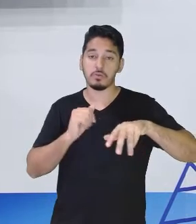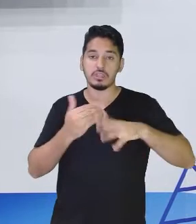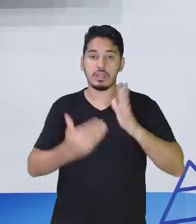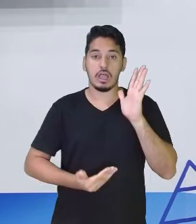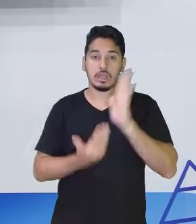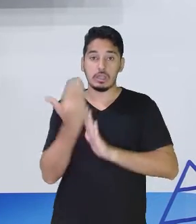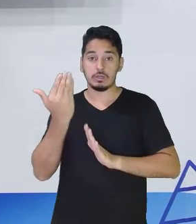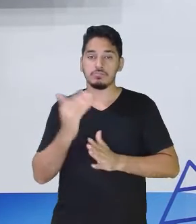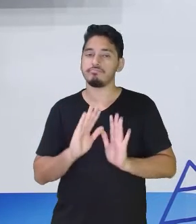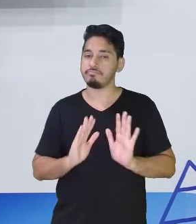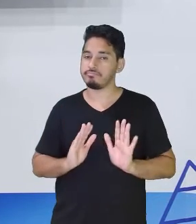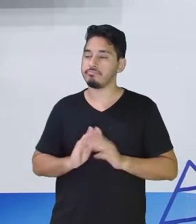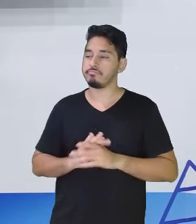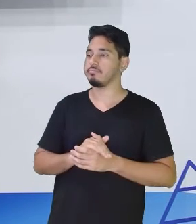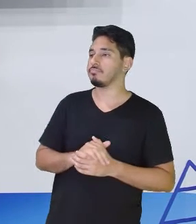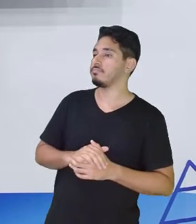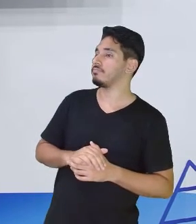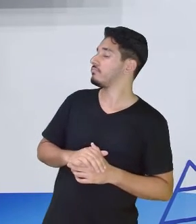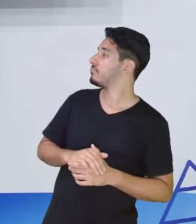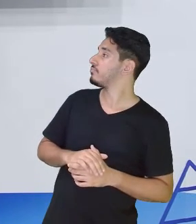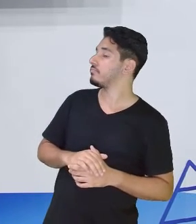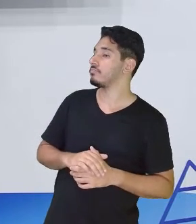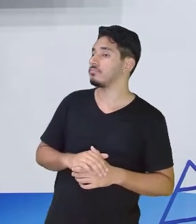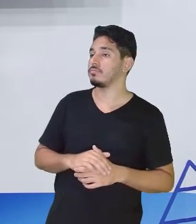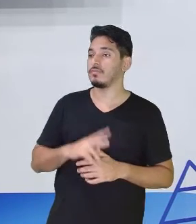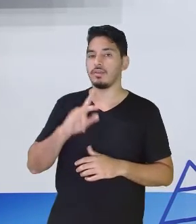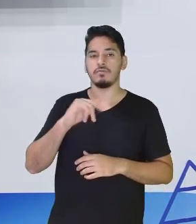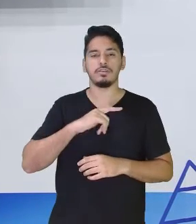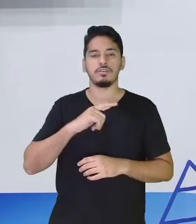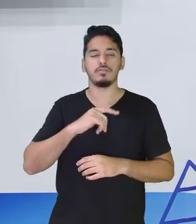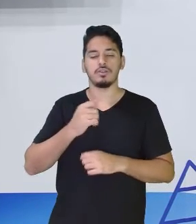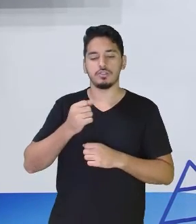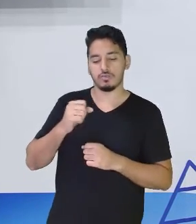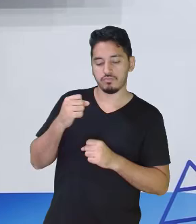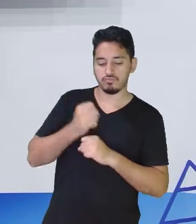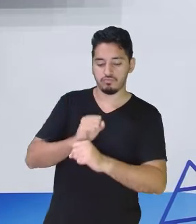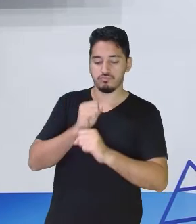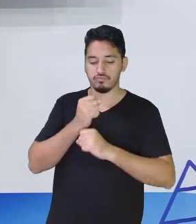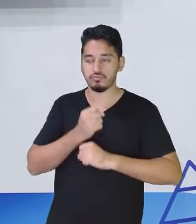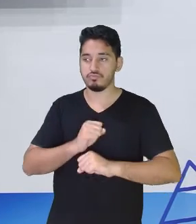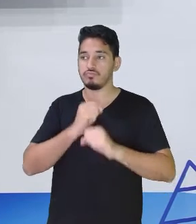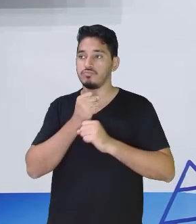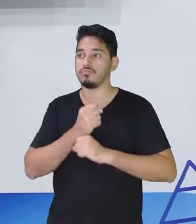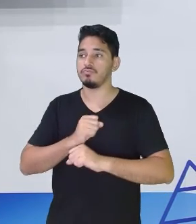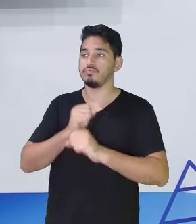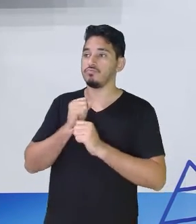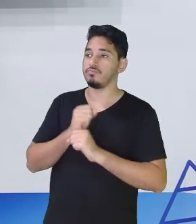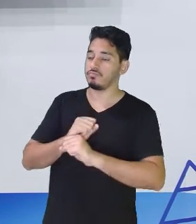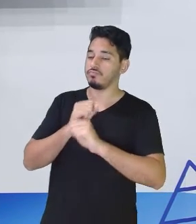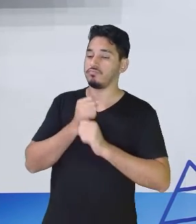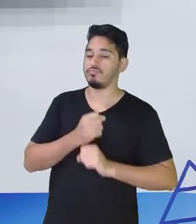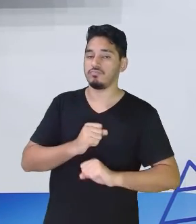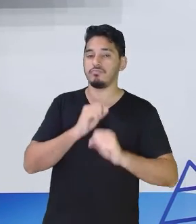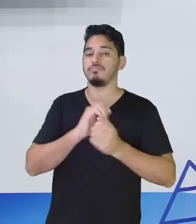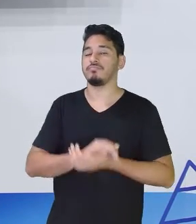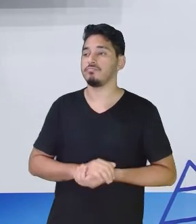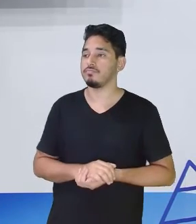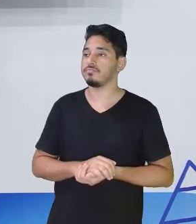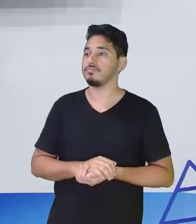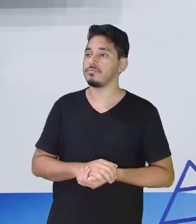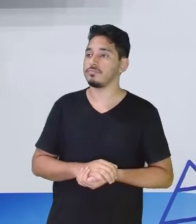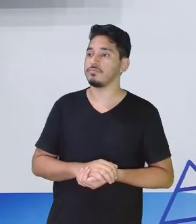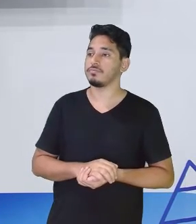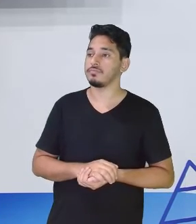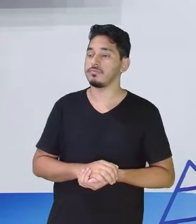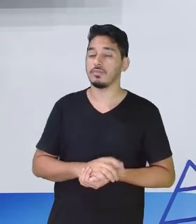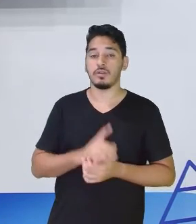o pé. E aí, olha, vai passando alguém, eu acho que é só rapidinho mesmo, porque o funcionário está aqui calçado. E aí,